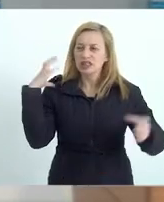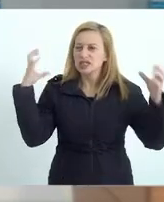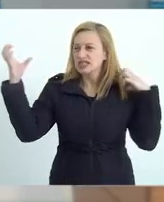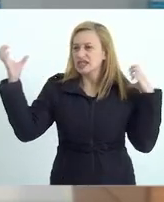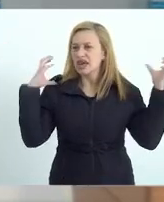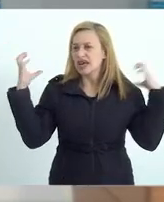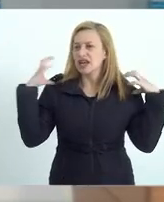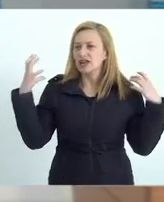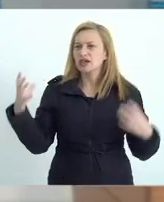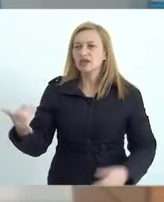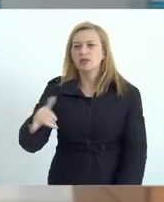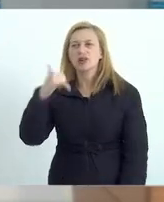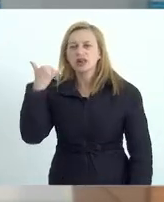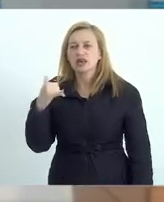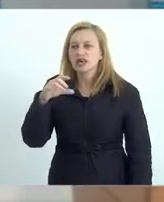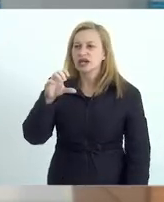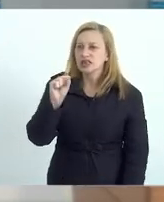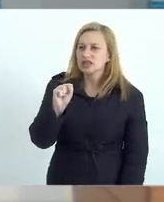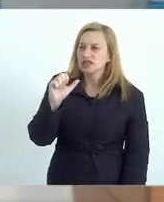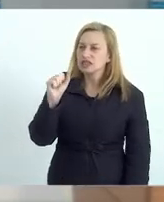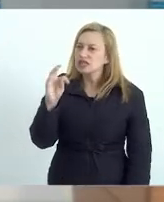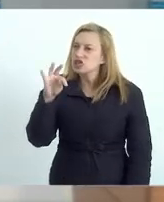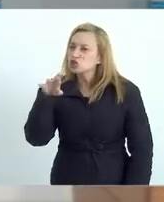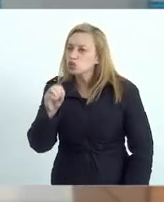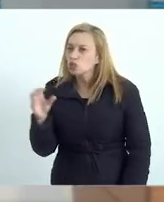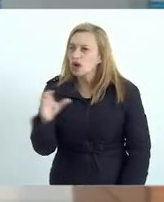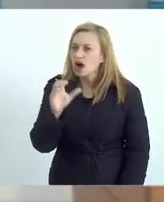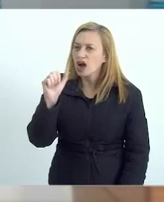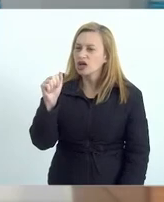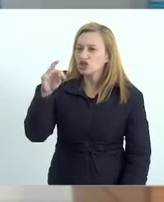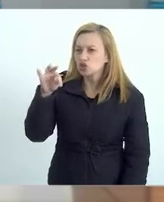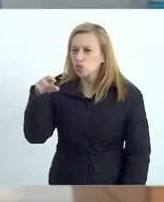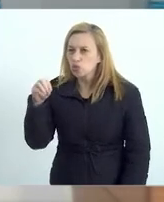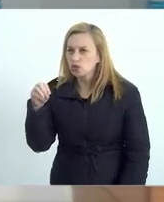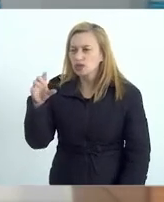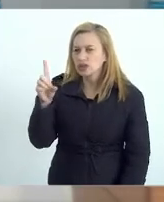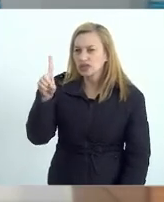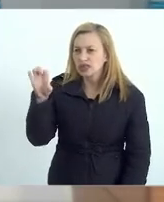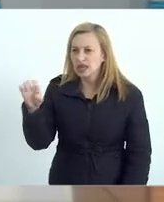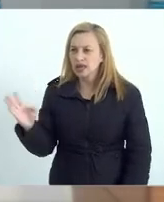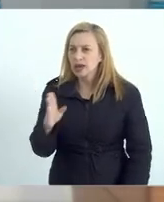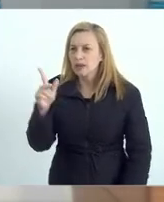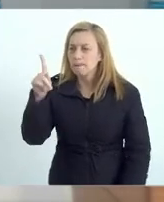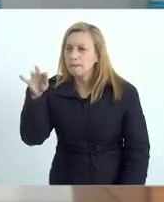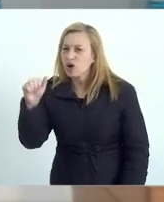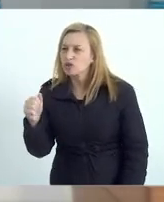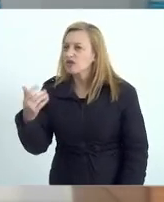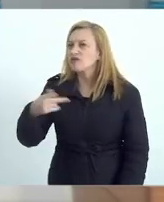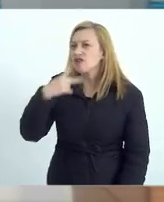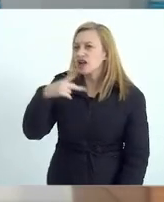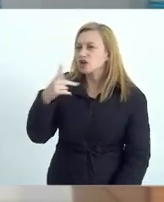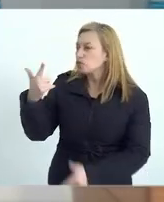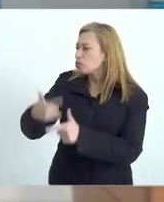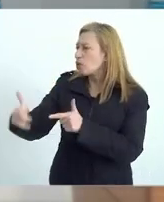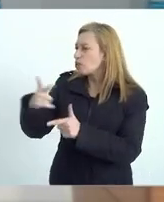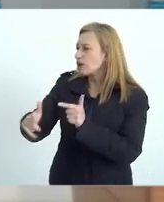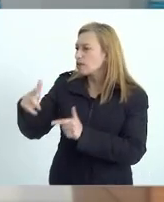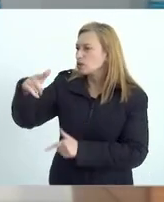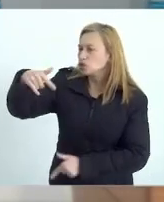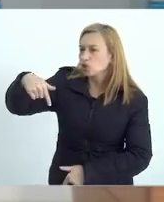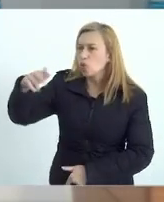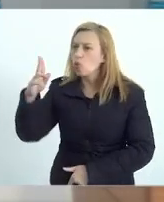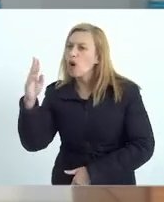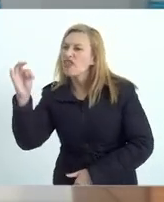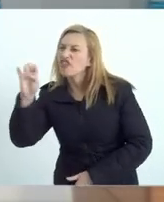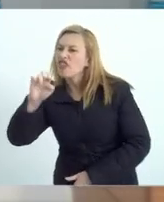de Santo Antônio de Pádua e dizendo do problema daquele quartel da falta de